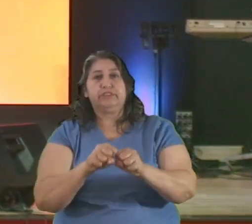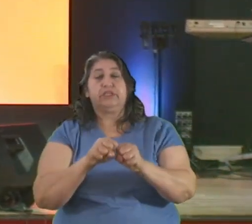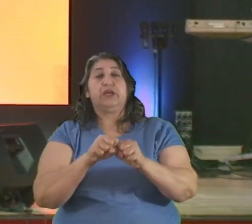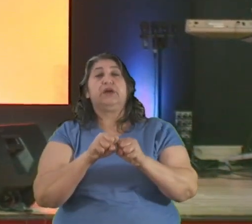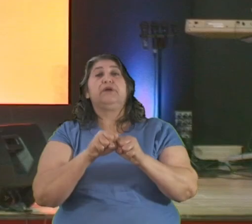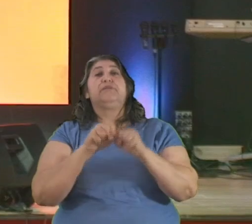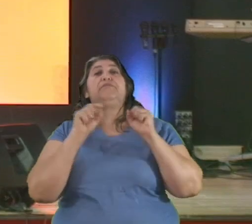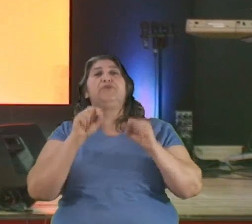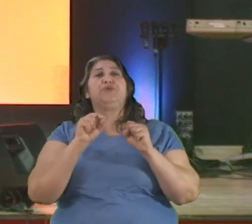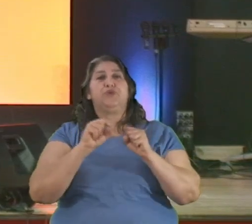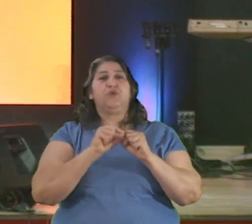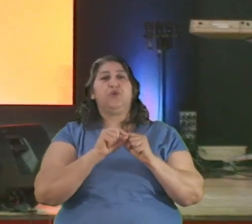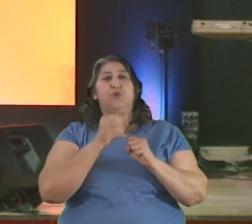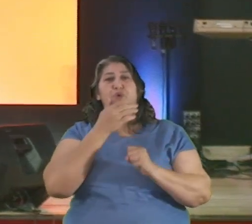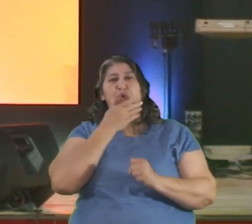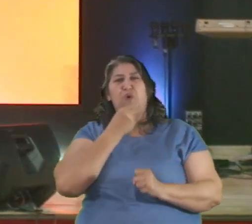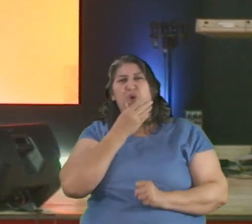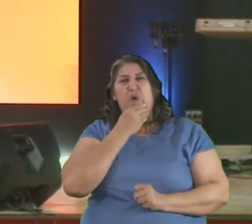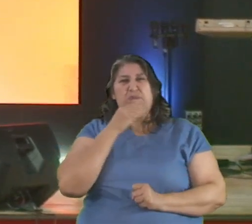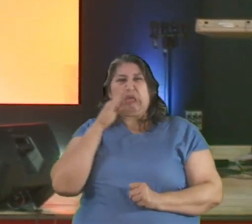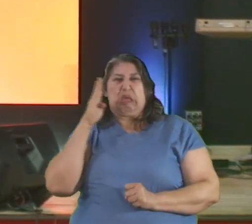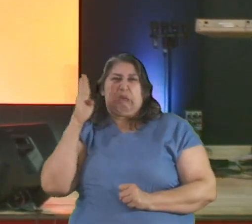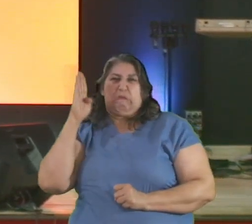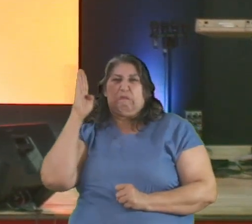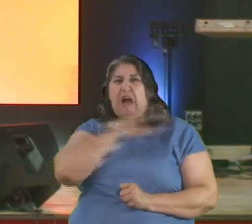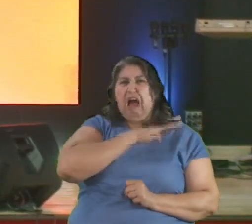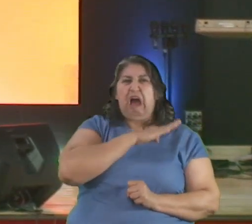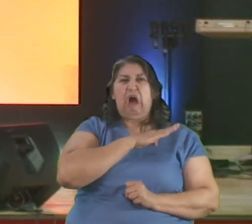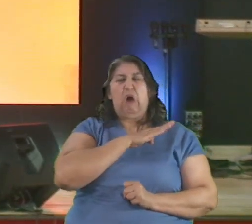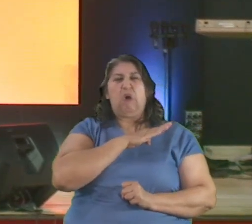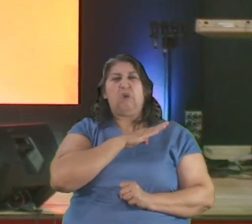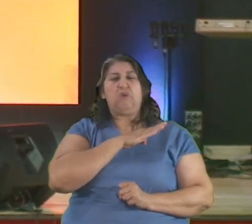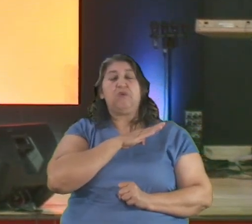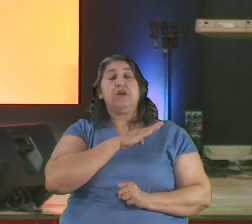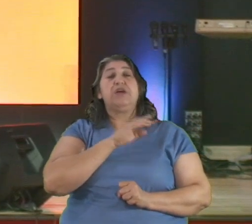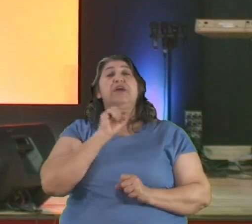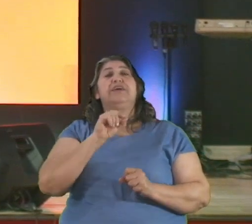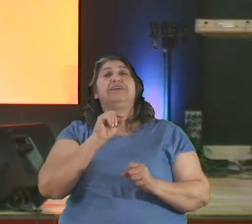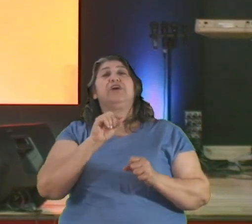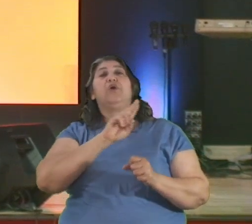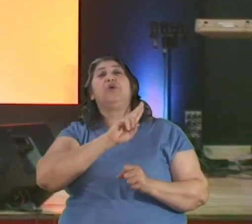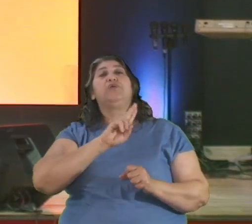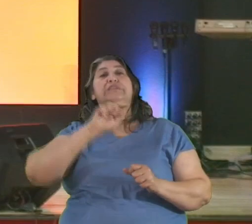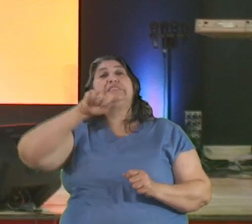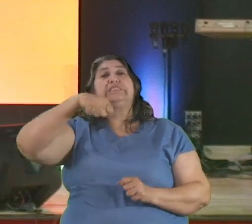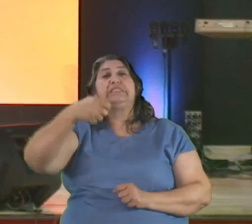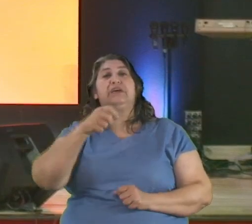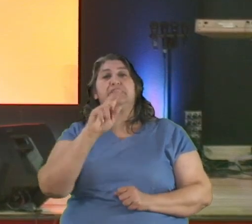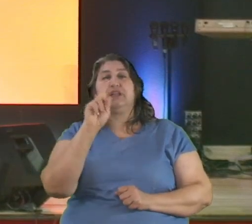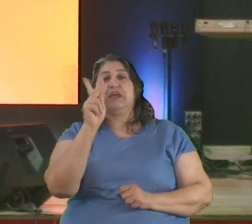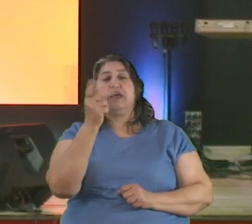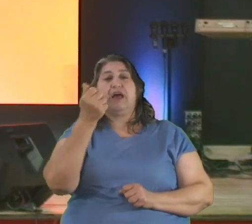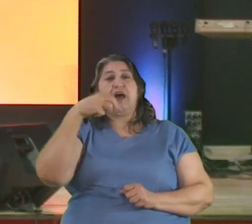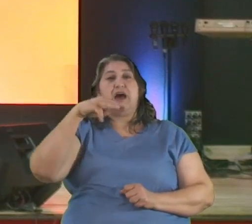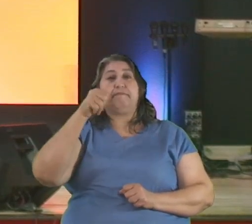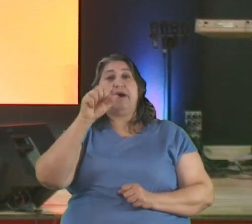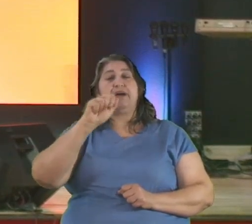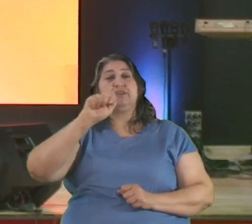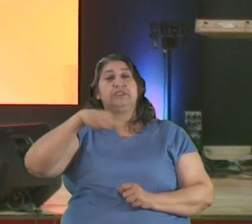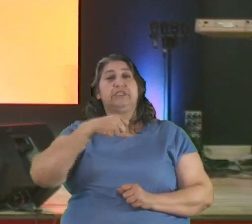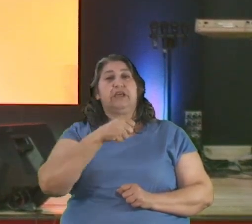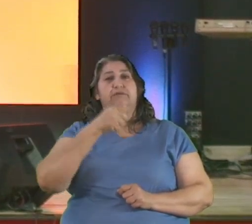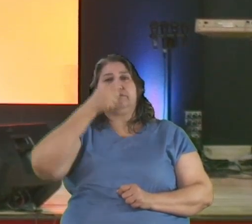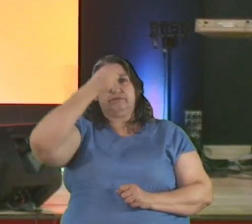chamado Hamas. Como nasceu o Hamas? Em